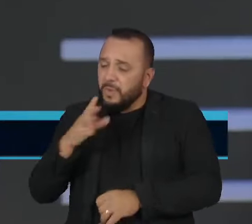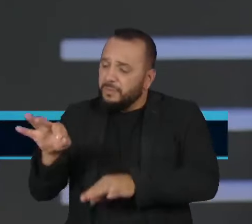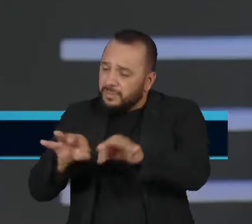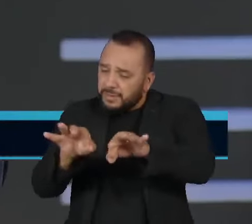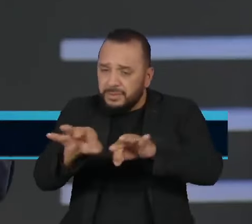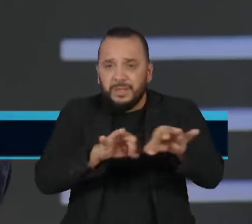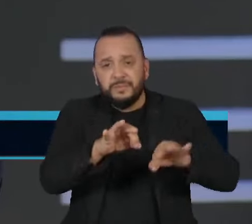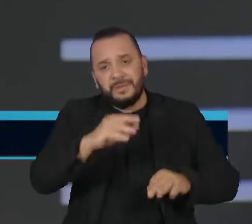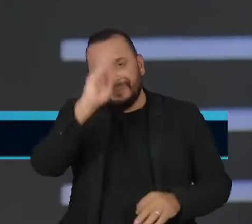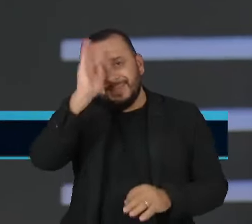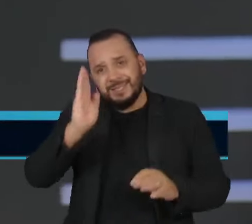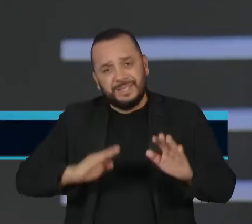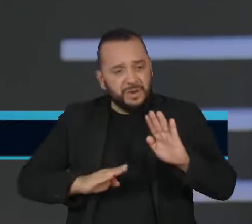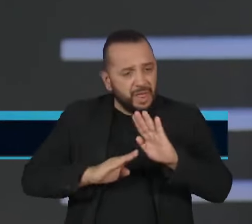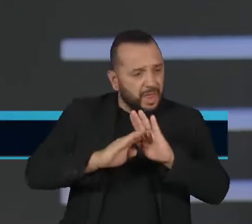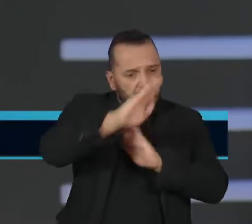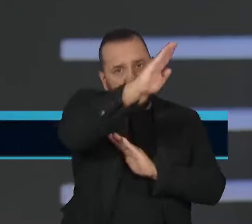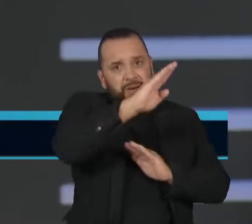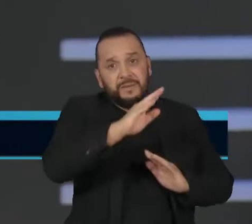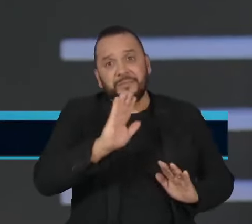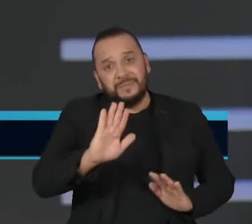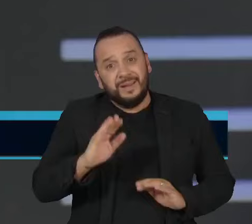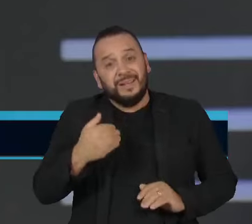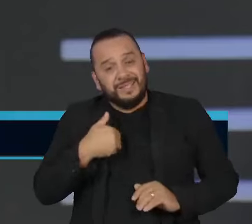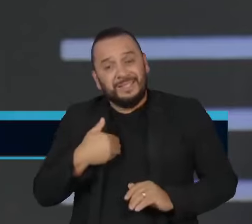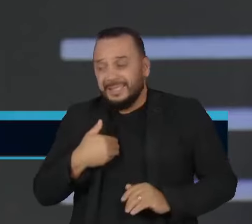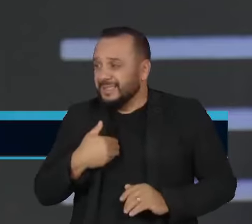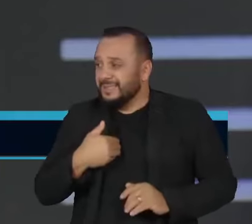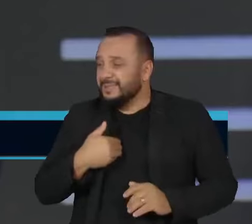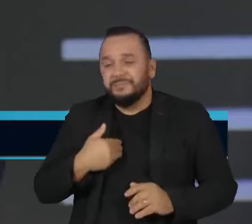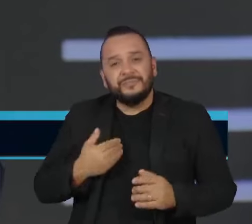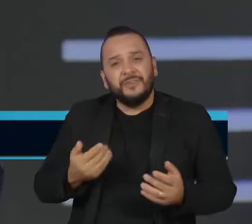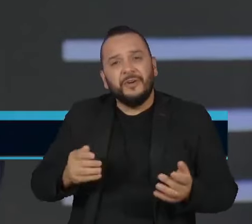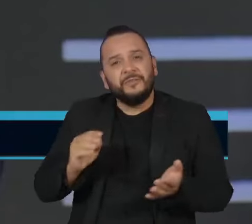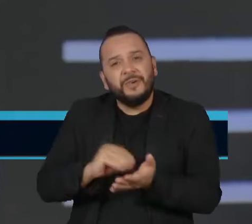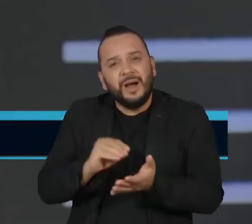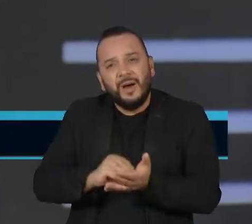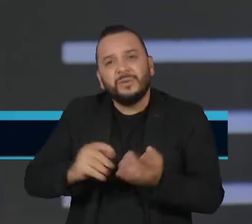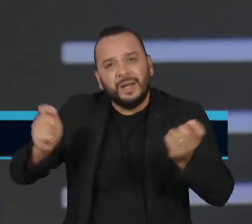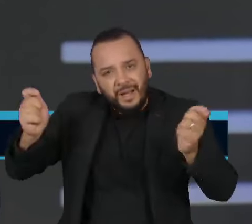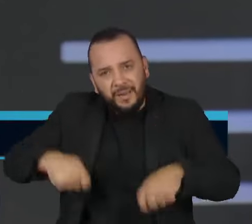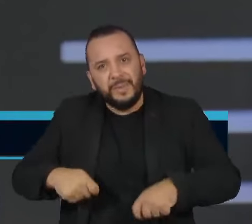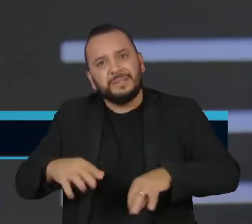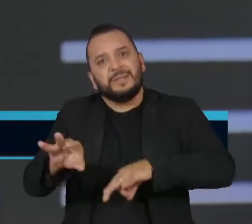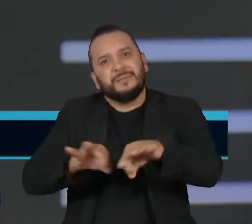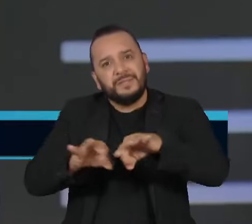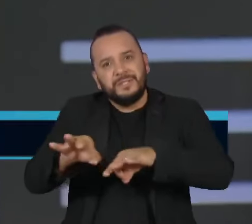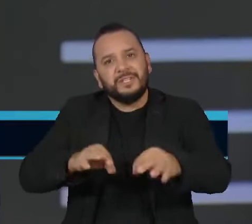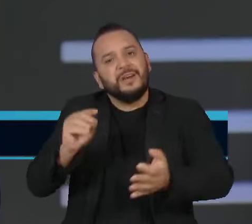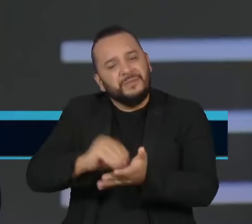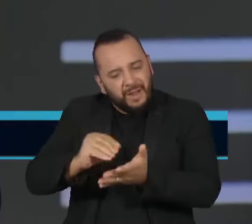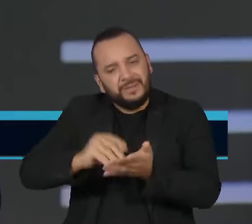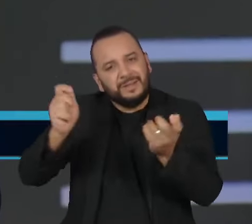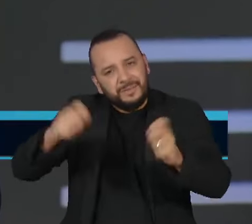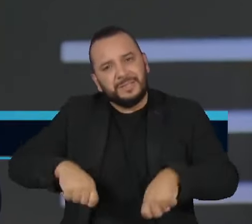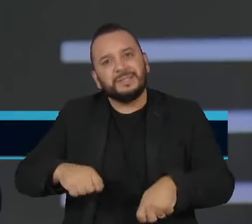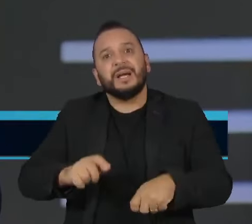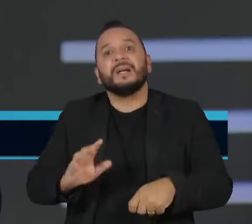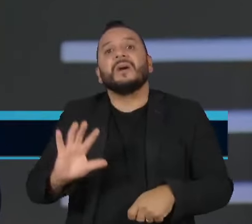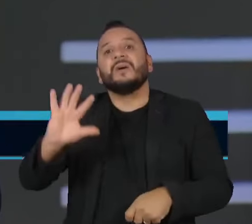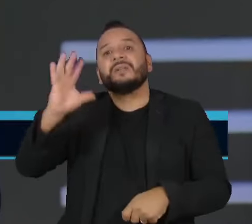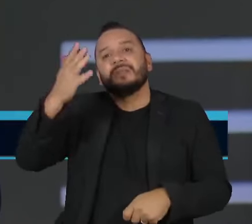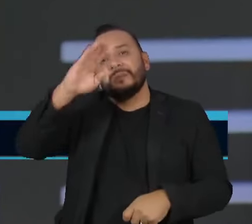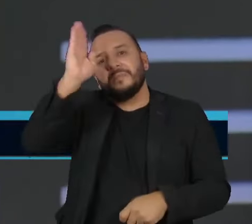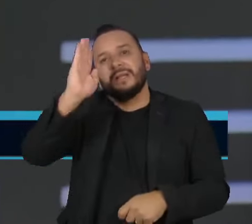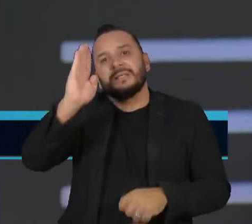muito quando nós perdemos essa capacidade bem planejar por uma série de razões evidentemente que não só essa o país não foi